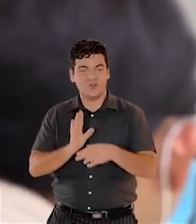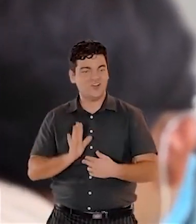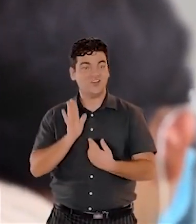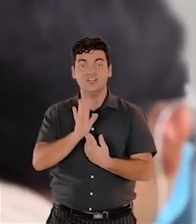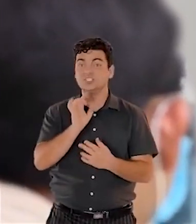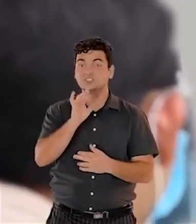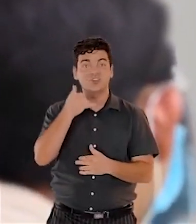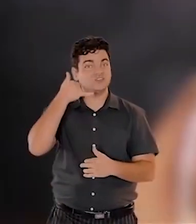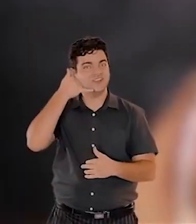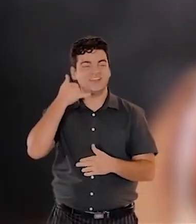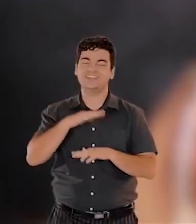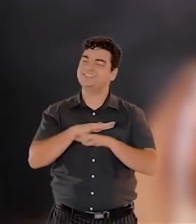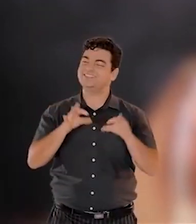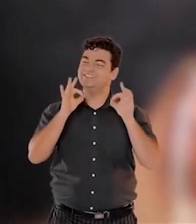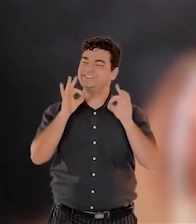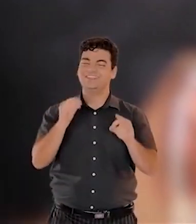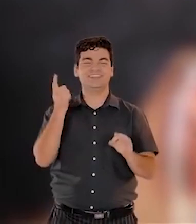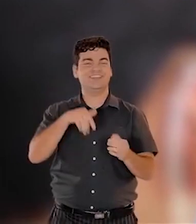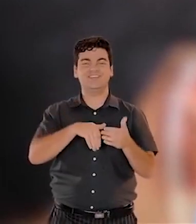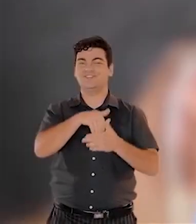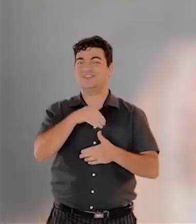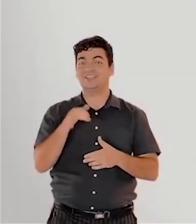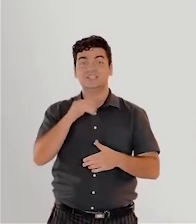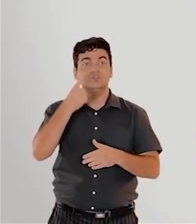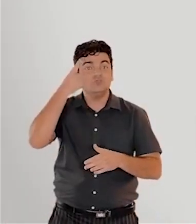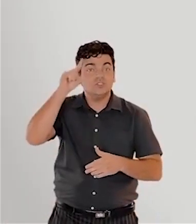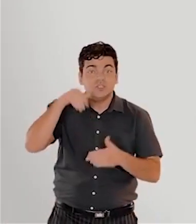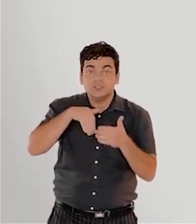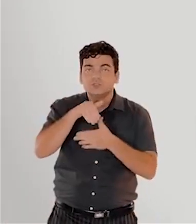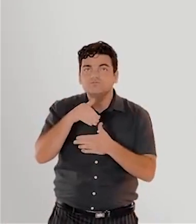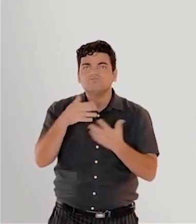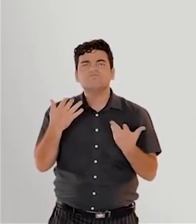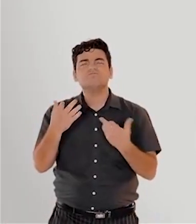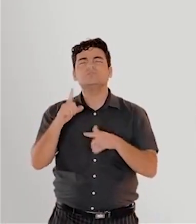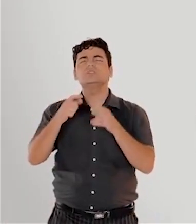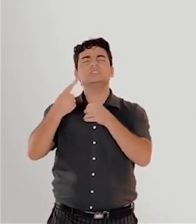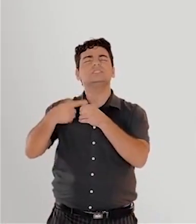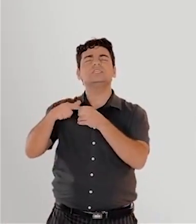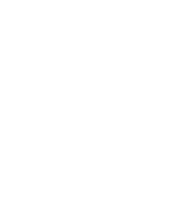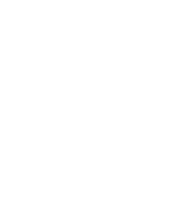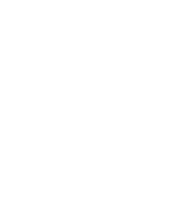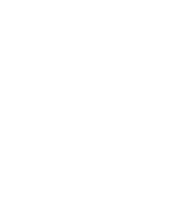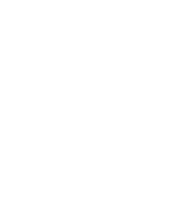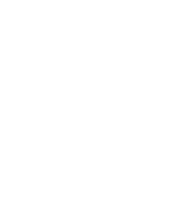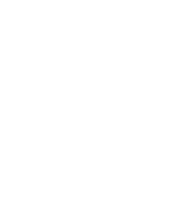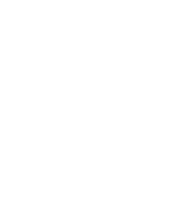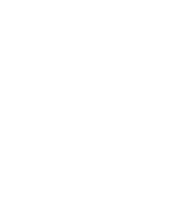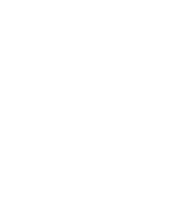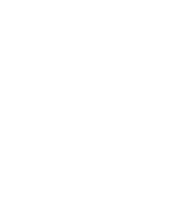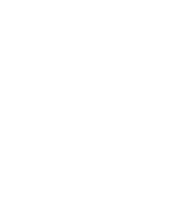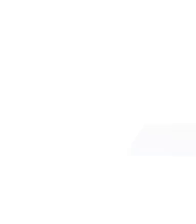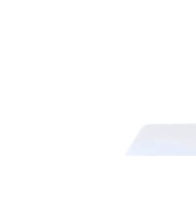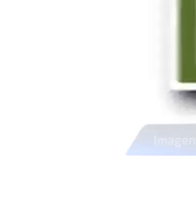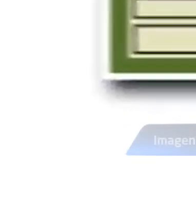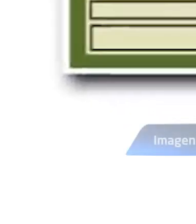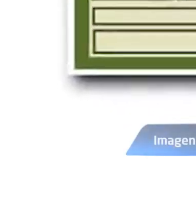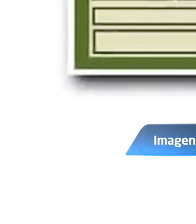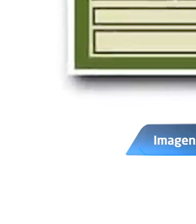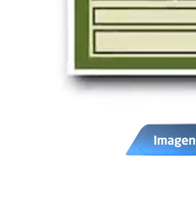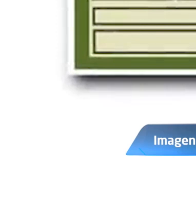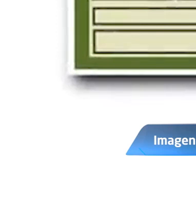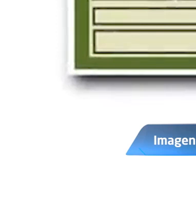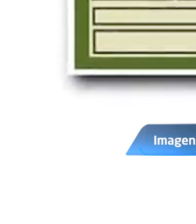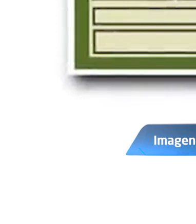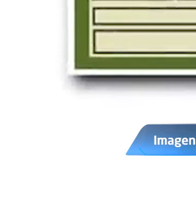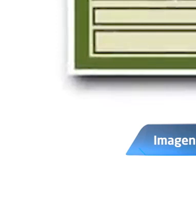forma online por meio do sistema título net utilizando o computador tablet ou celular confira o passo-a-passo para